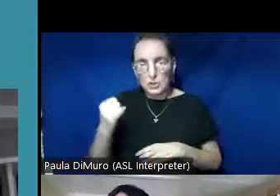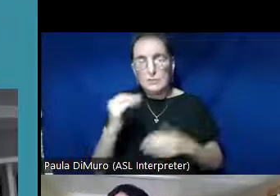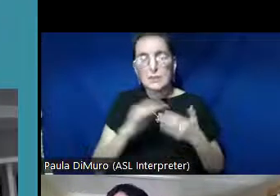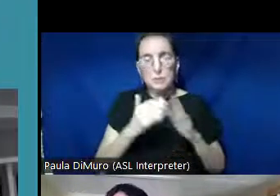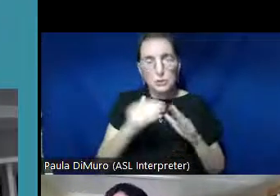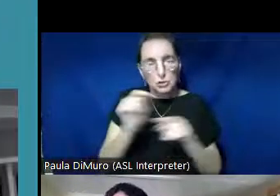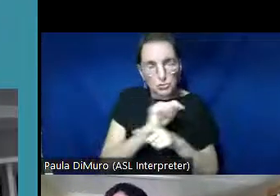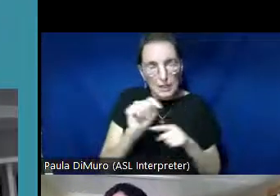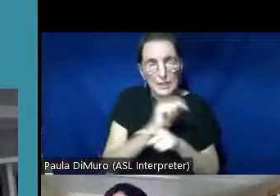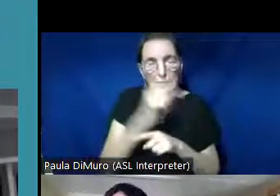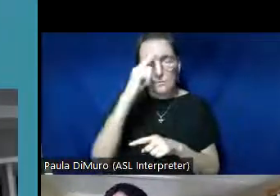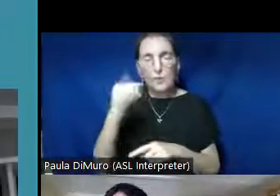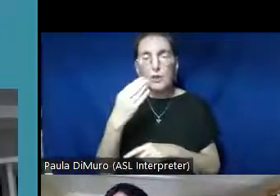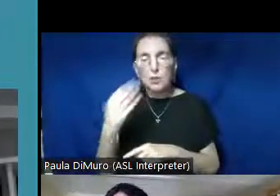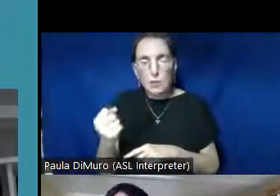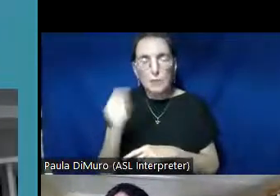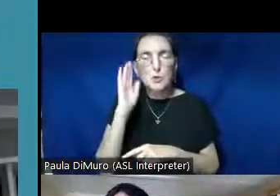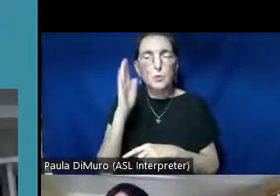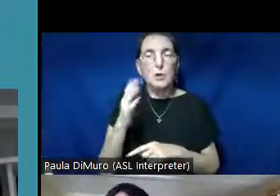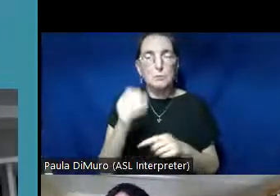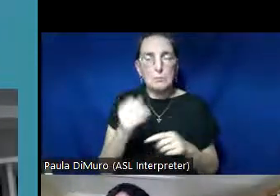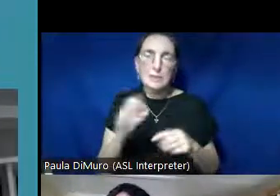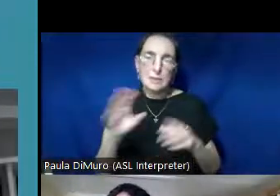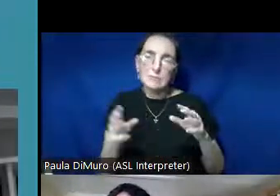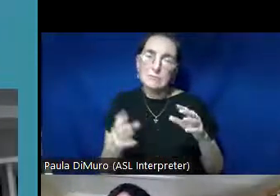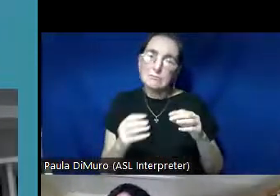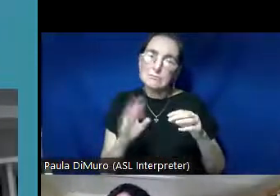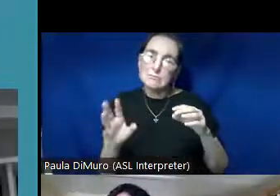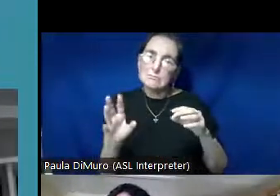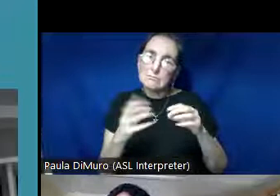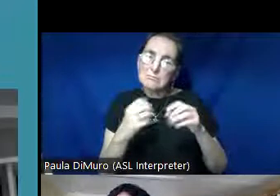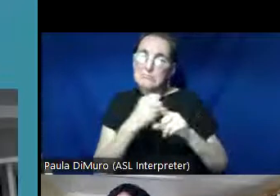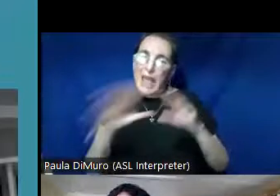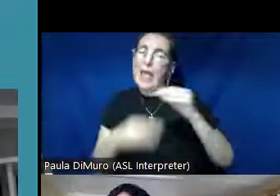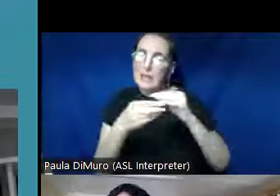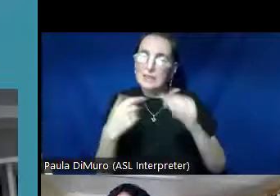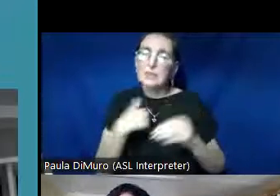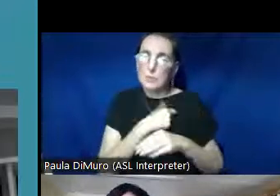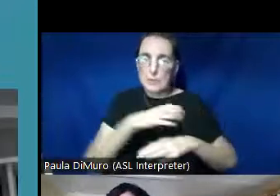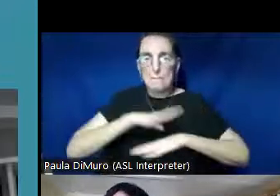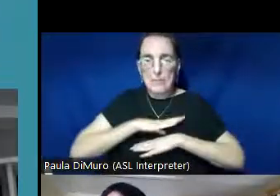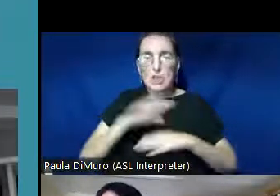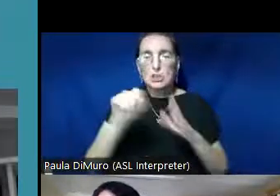justiça ambiental, treinamento para trabalhos que se expande.